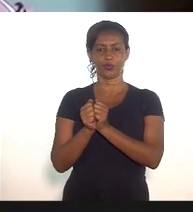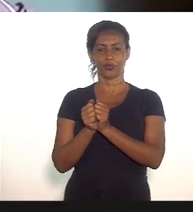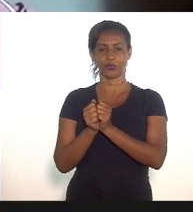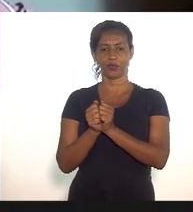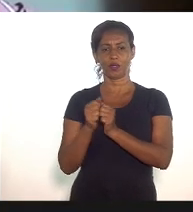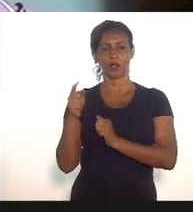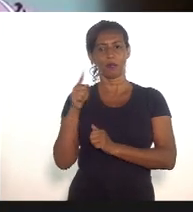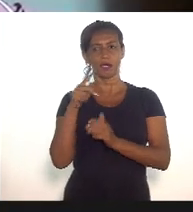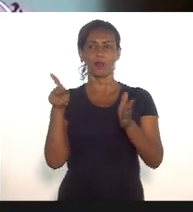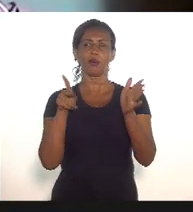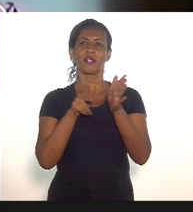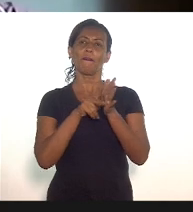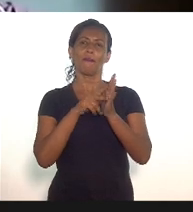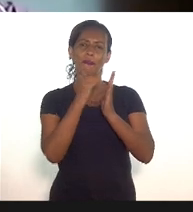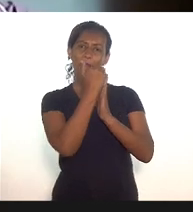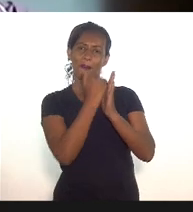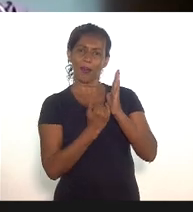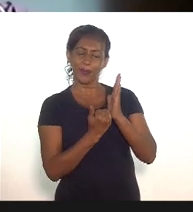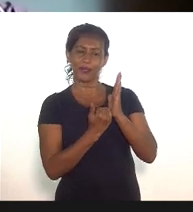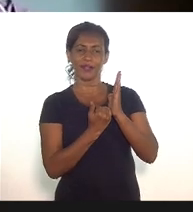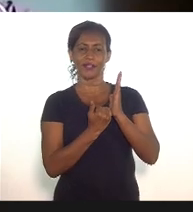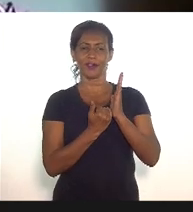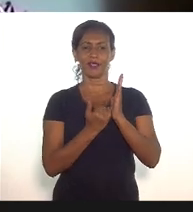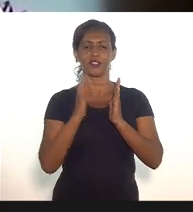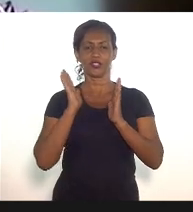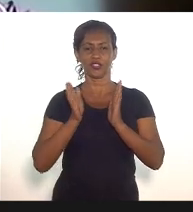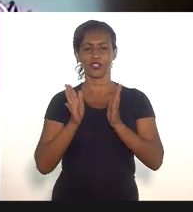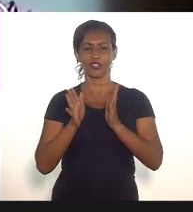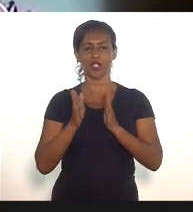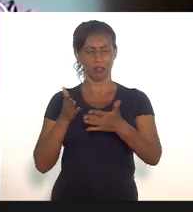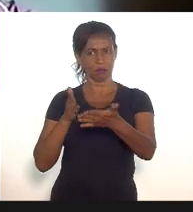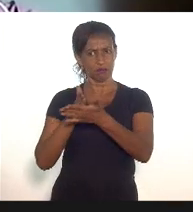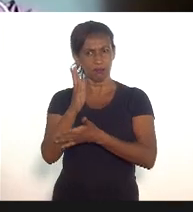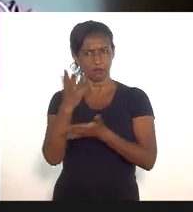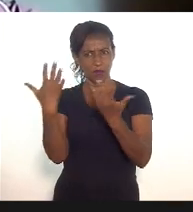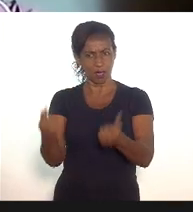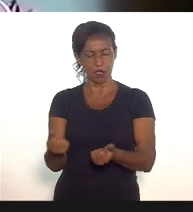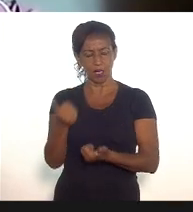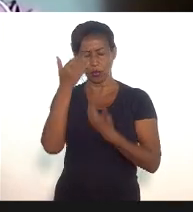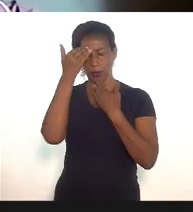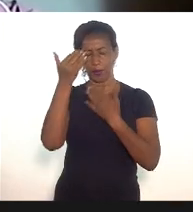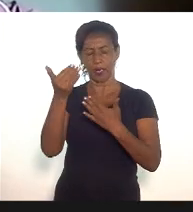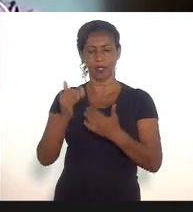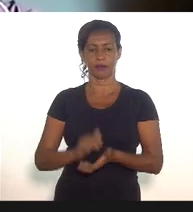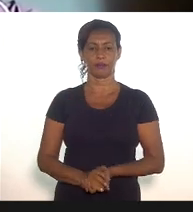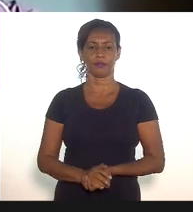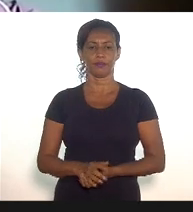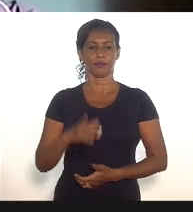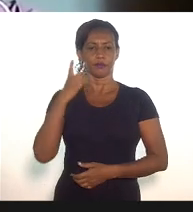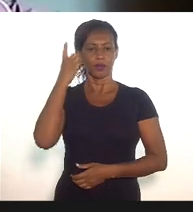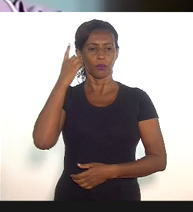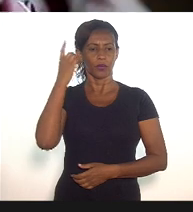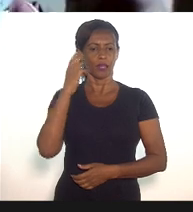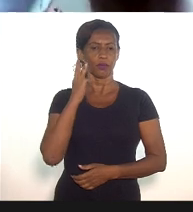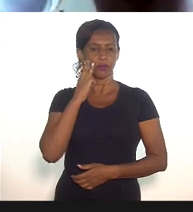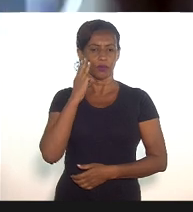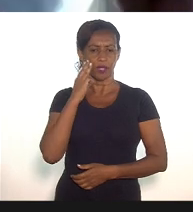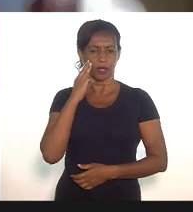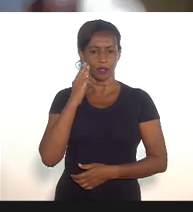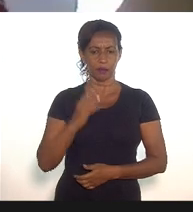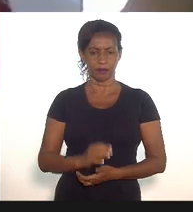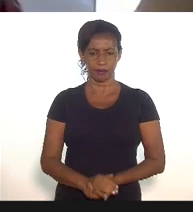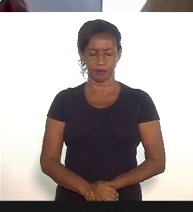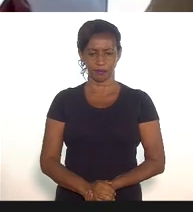fazer a pauta da. Perfeito. Da está favorável, presidente. Obrigado. Deputado Valdeque Carneiro.